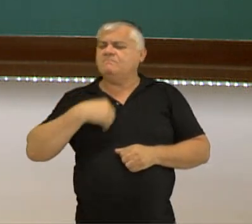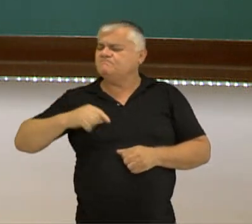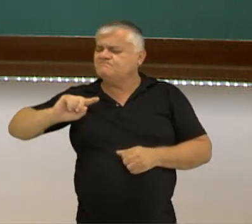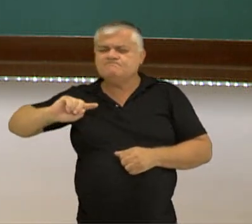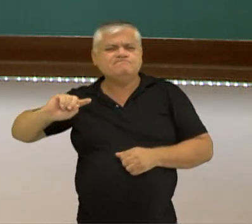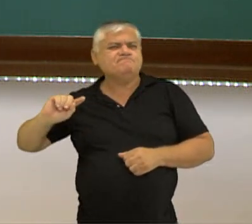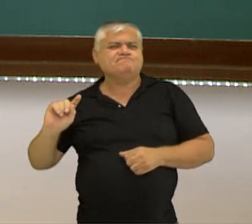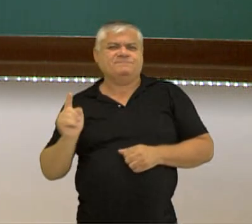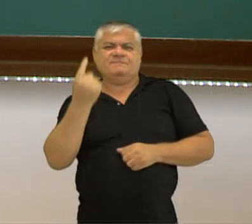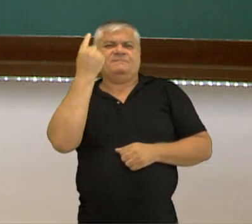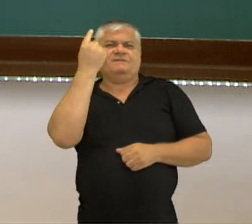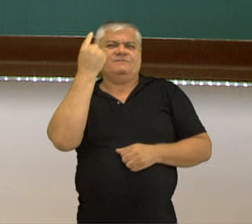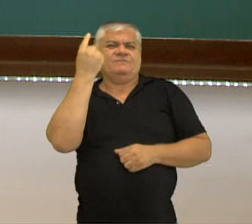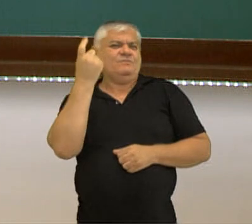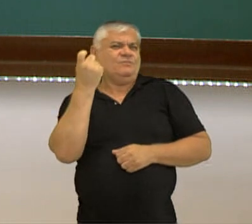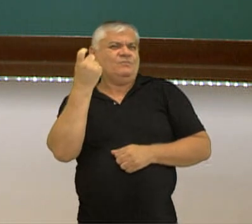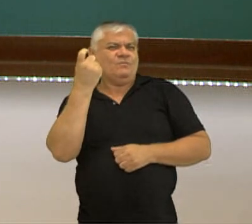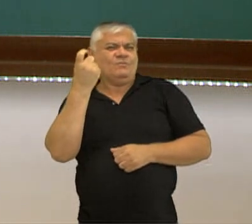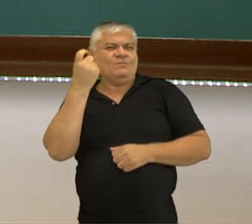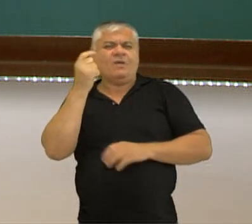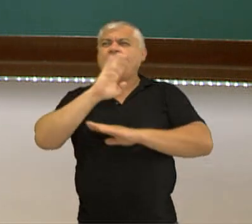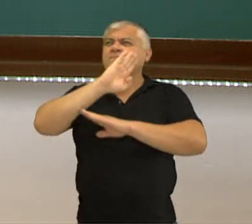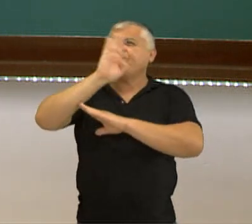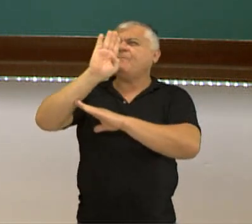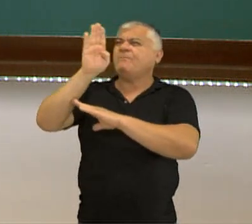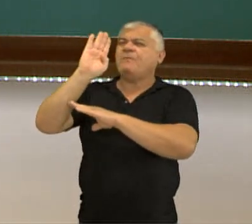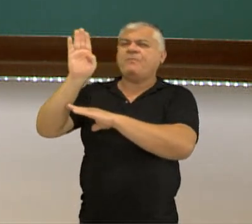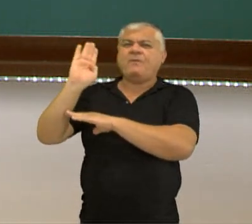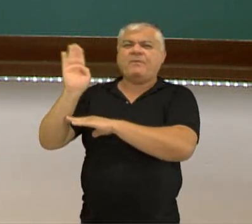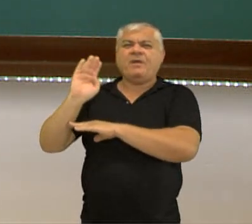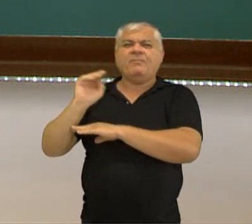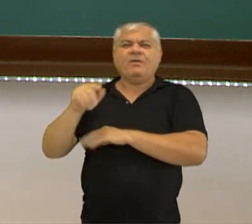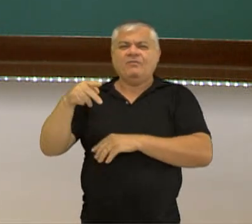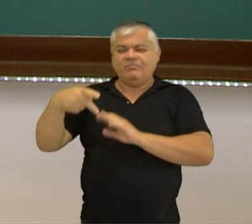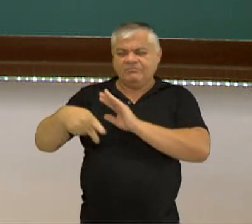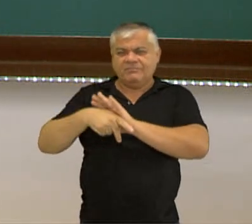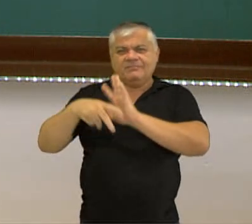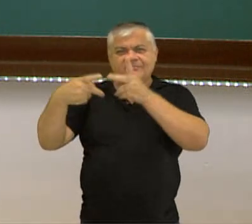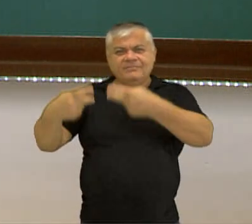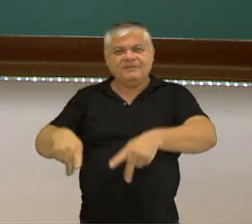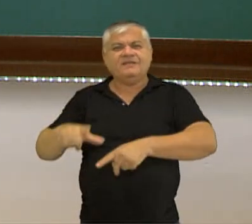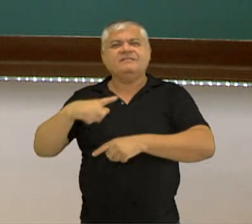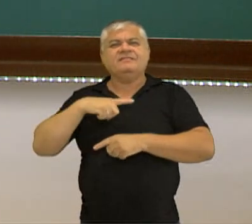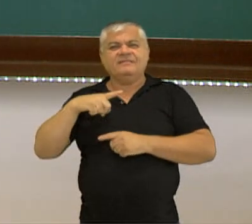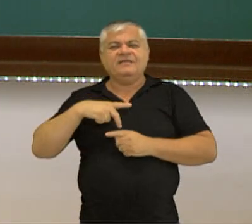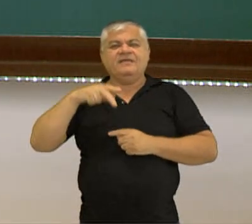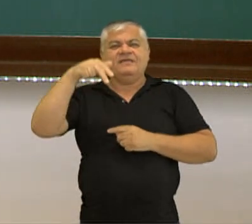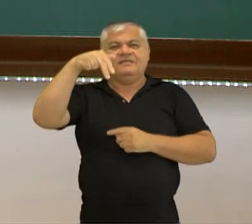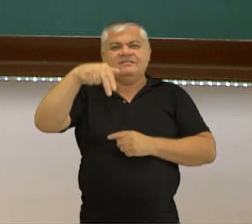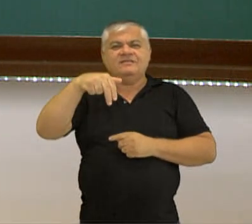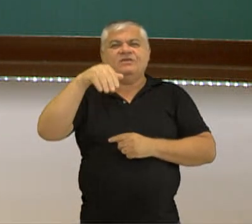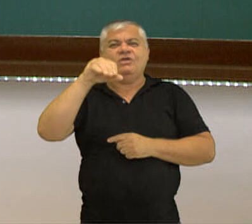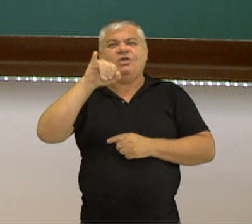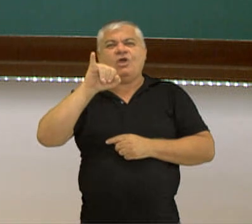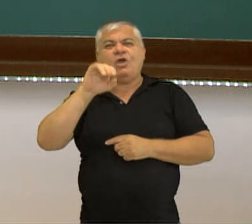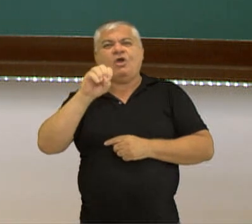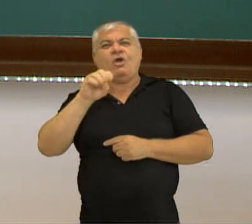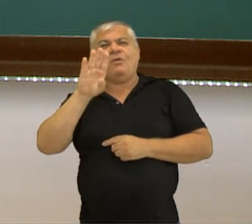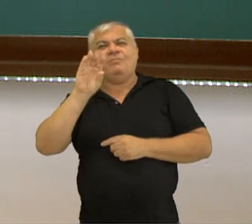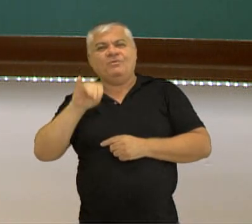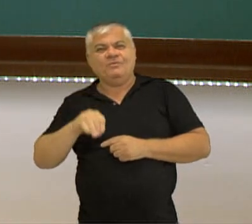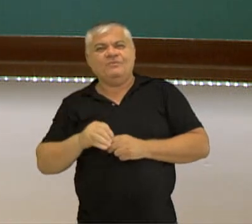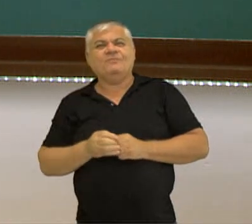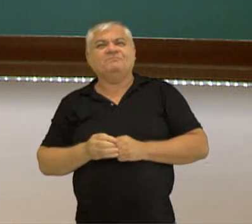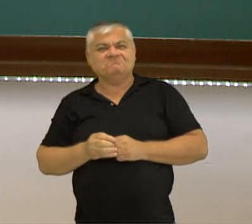mais avançado nas tecnologias para a extração do nióbio dos minérios de ferro,